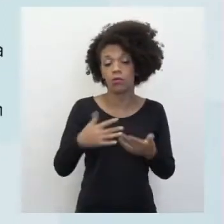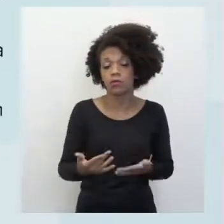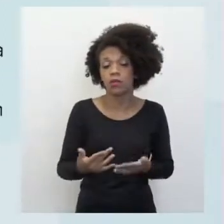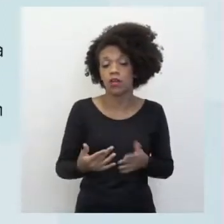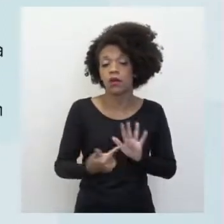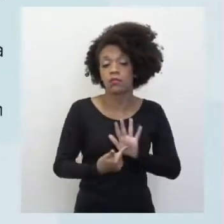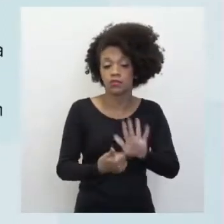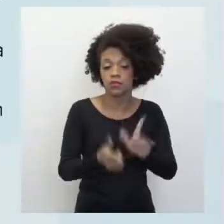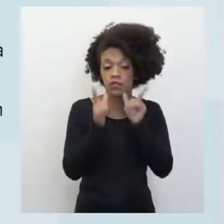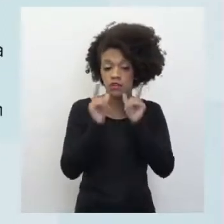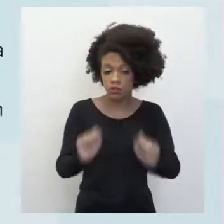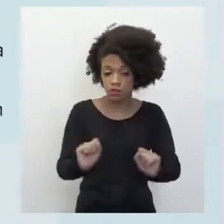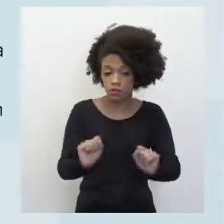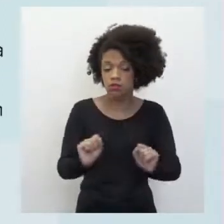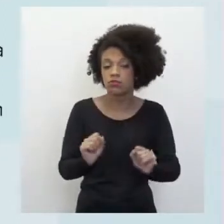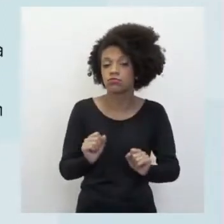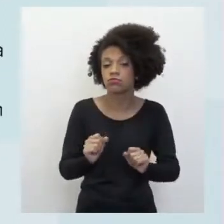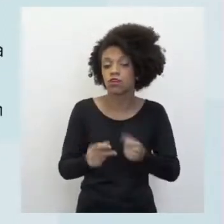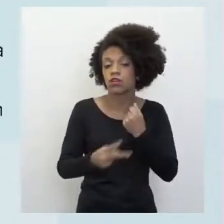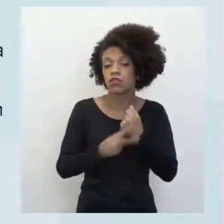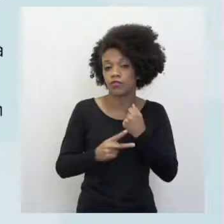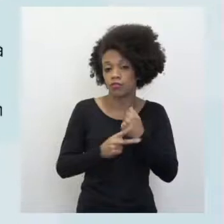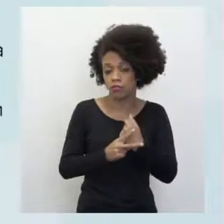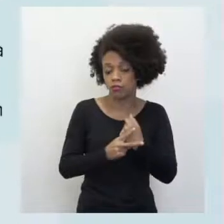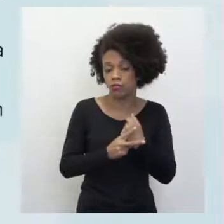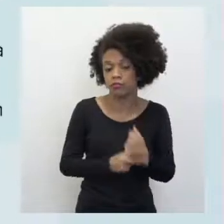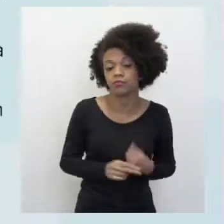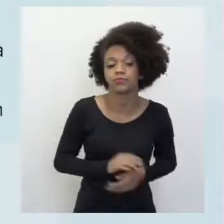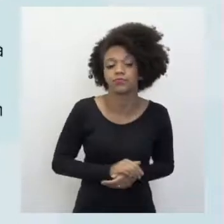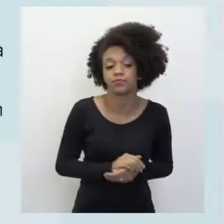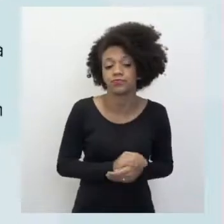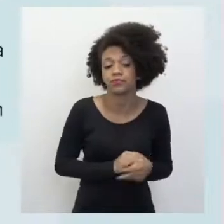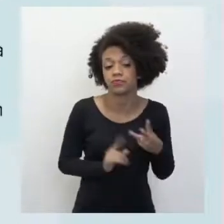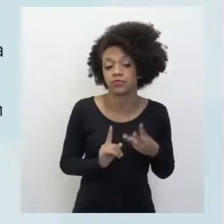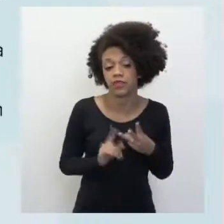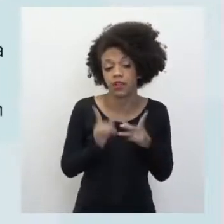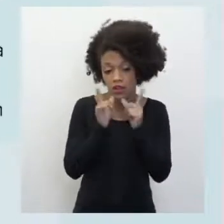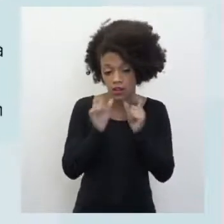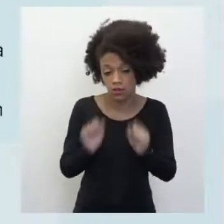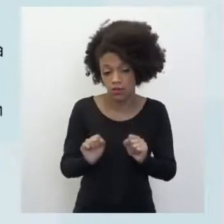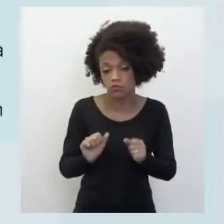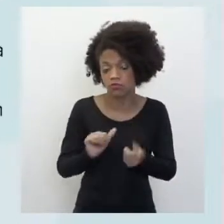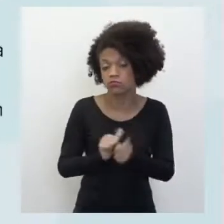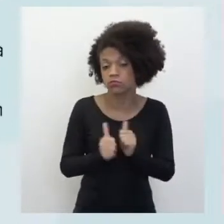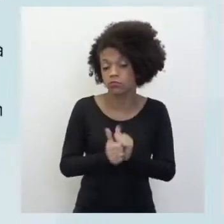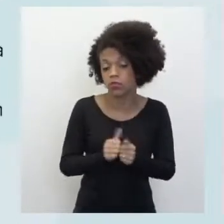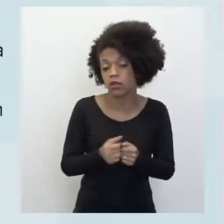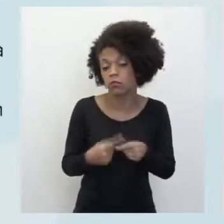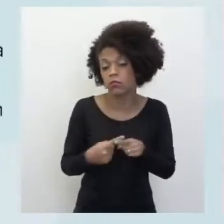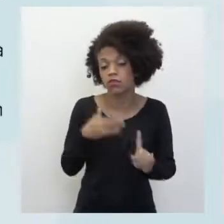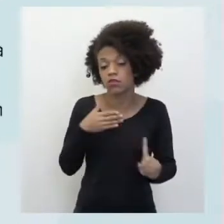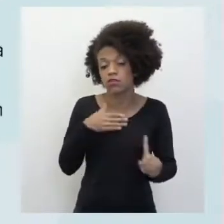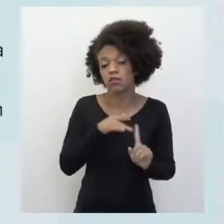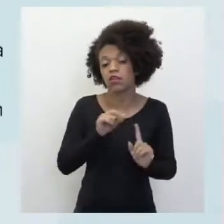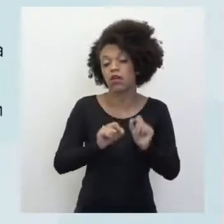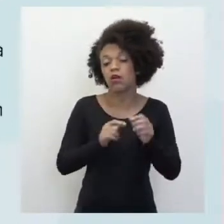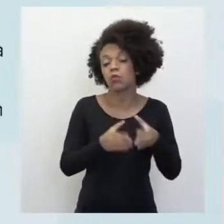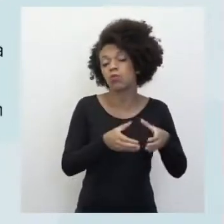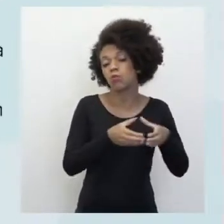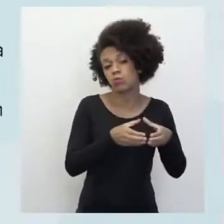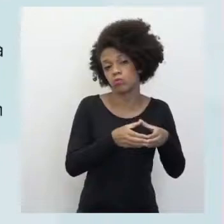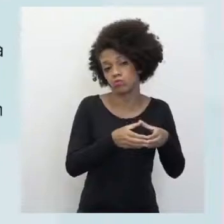da linguagem e conjugação verbal, na linguagem técnica, pois refere-se a um determinado